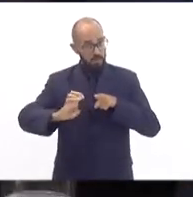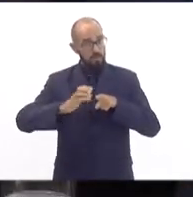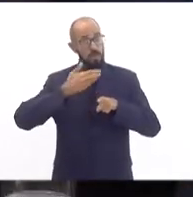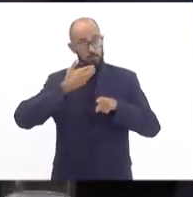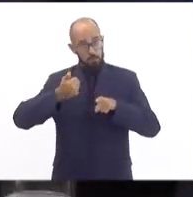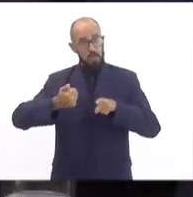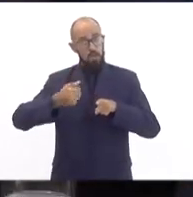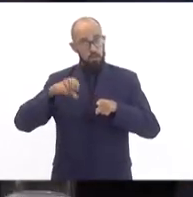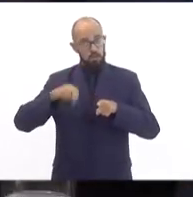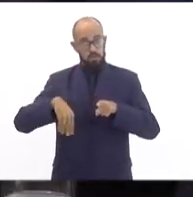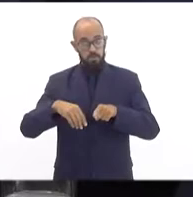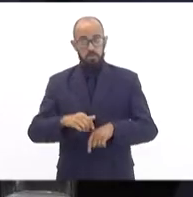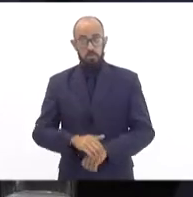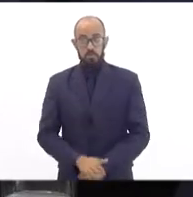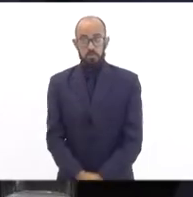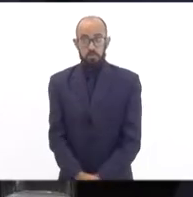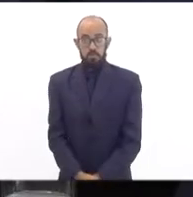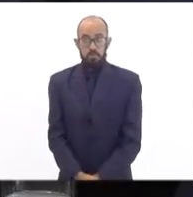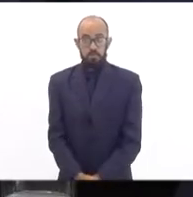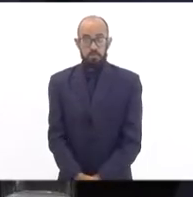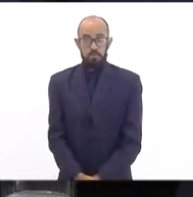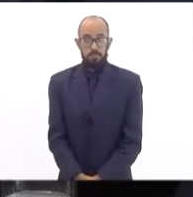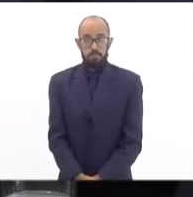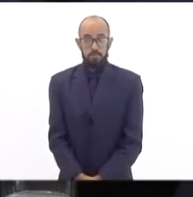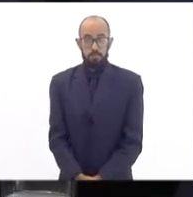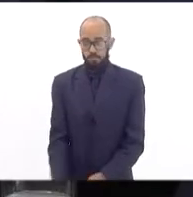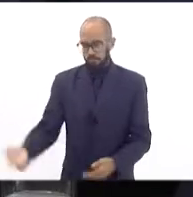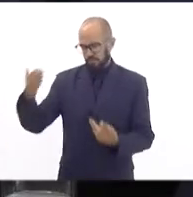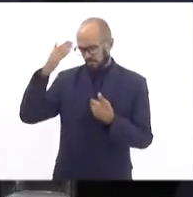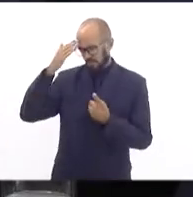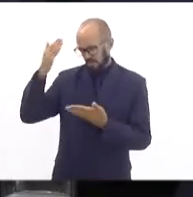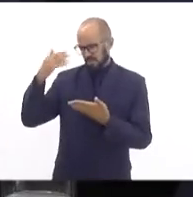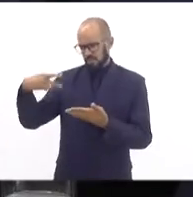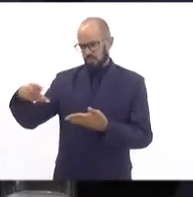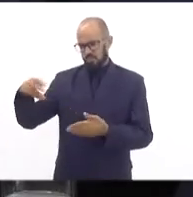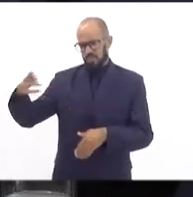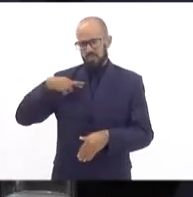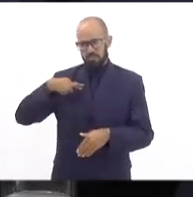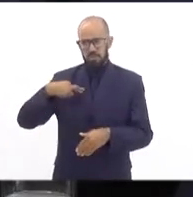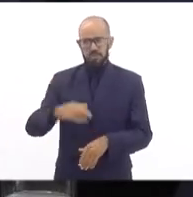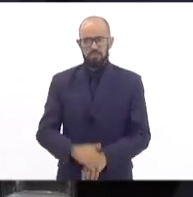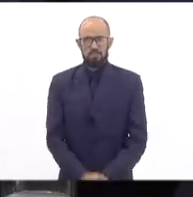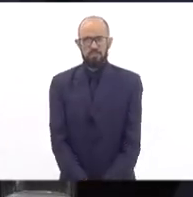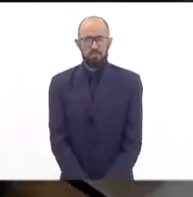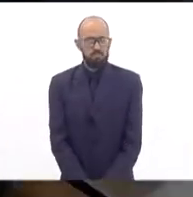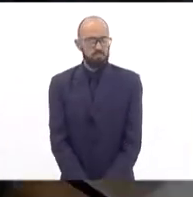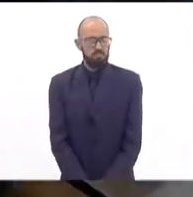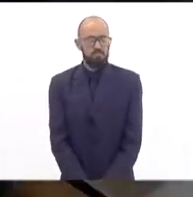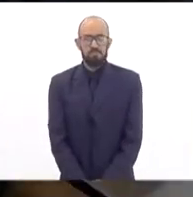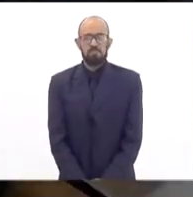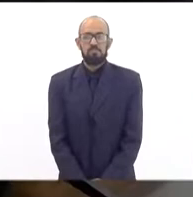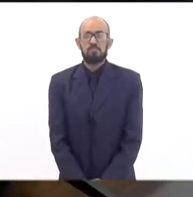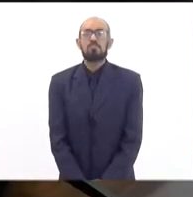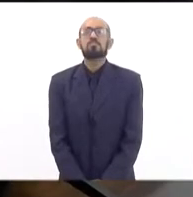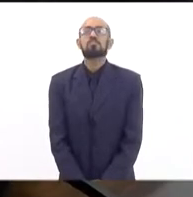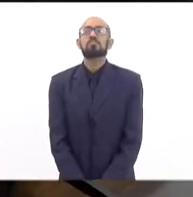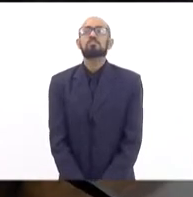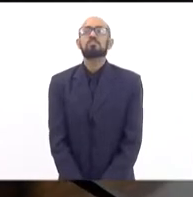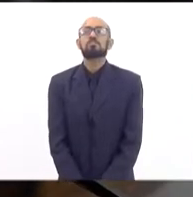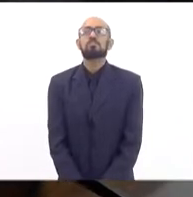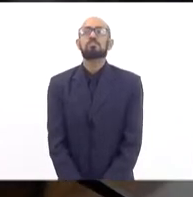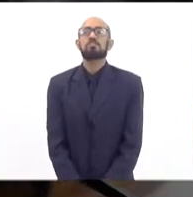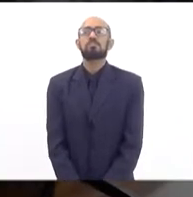sombra de dúvida. Então, perfeitamente, eu agradeço as suas respostas. Muito obrigado, senhora Kátia.